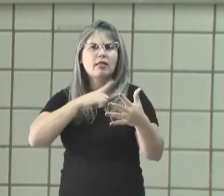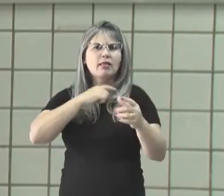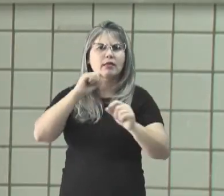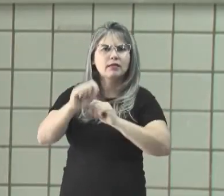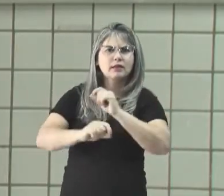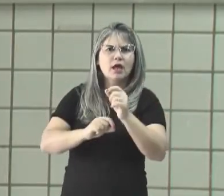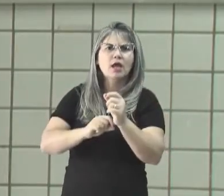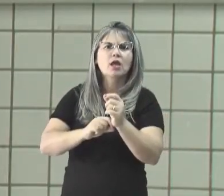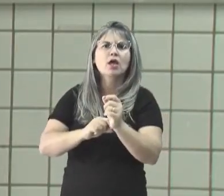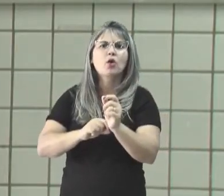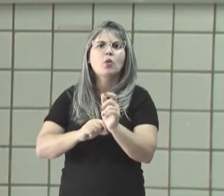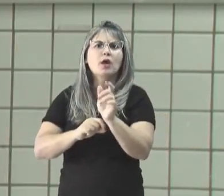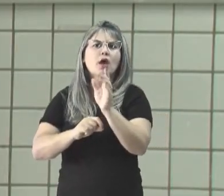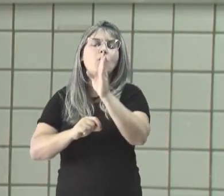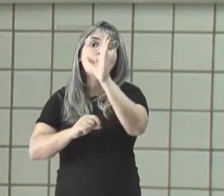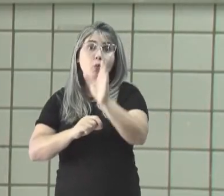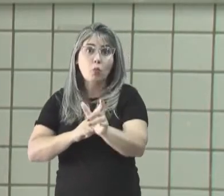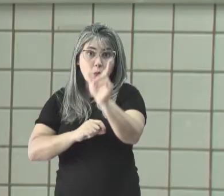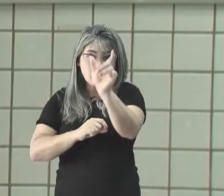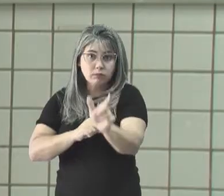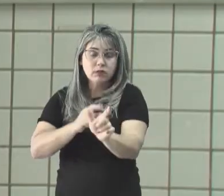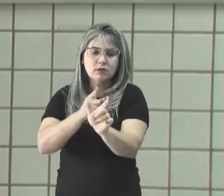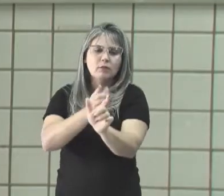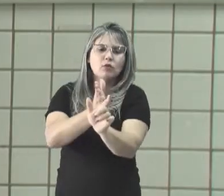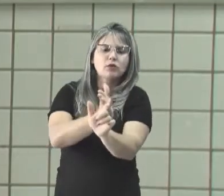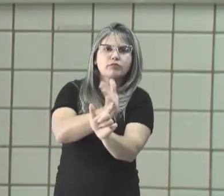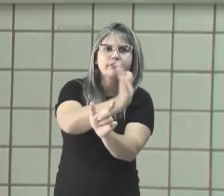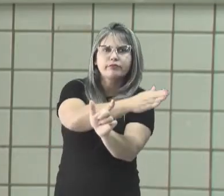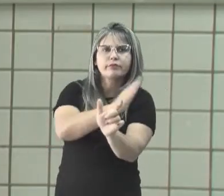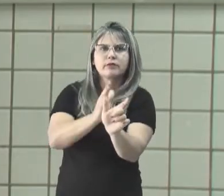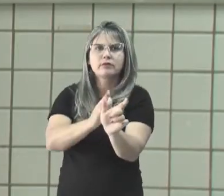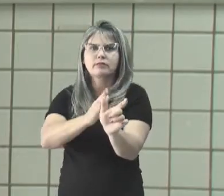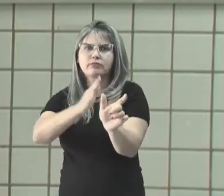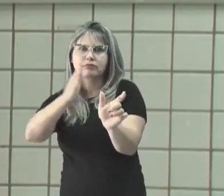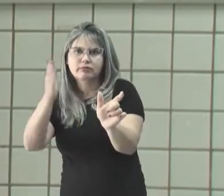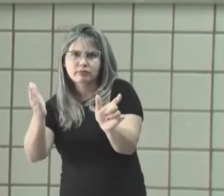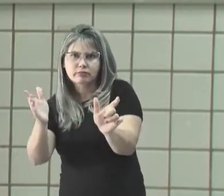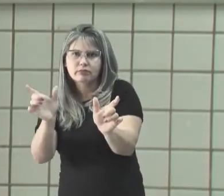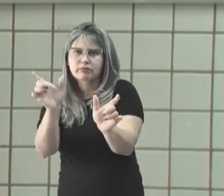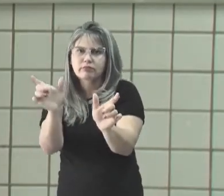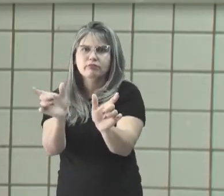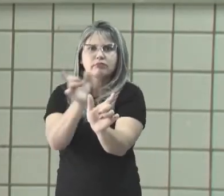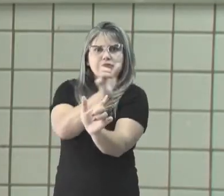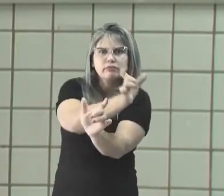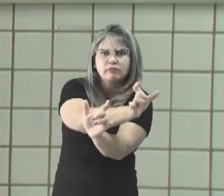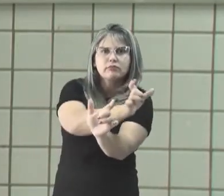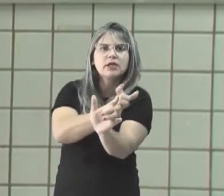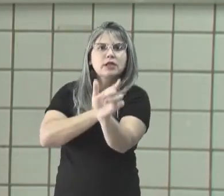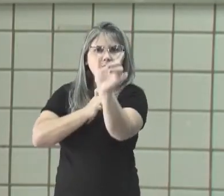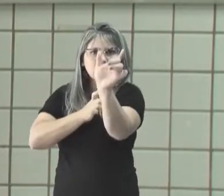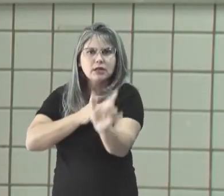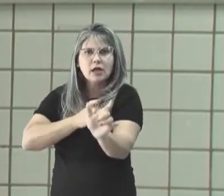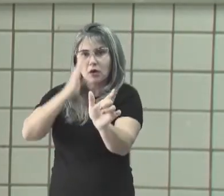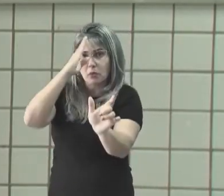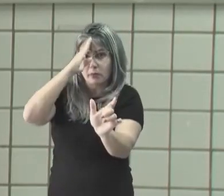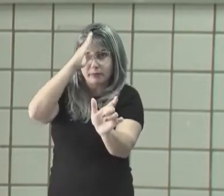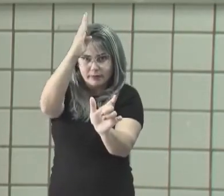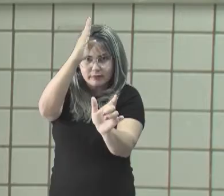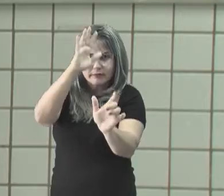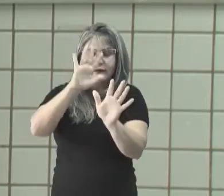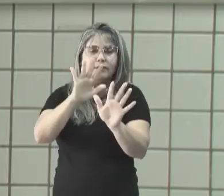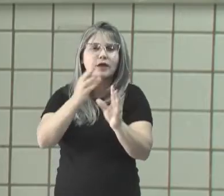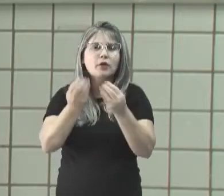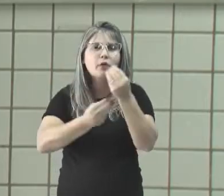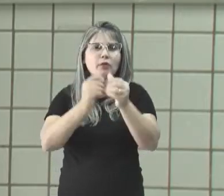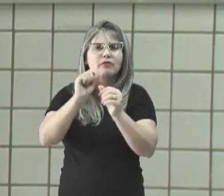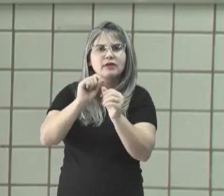seus submúltiplos, beleza? E aí, de acordo com essa variação, a gente vai deslocando a vírgula para fazer essa